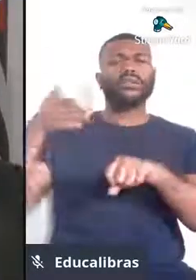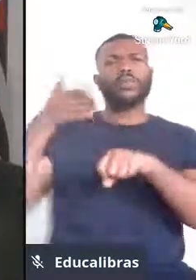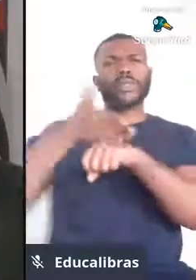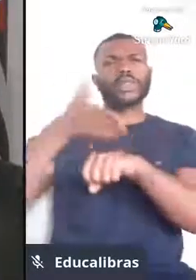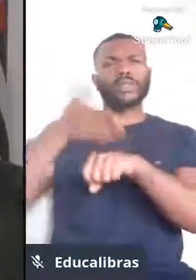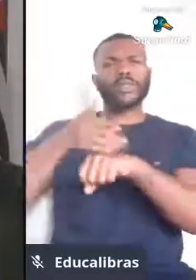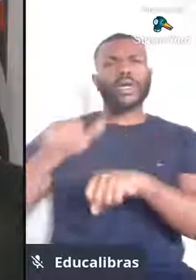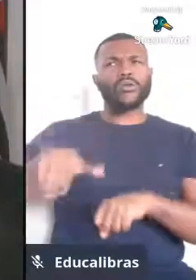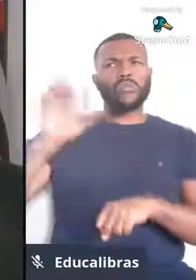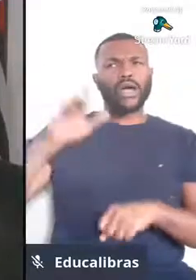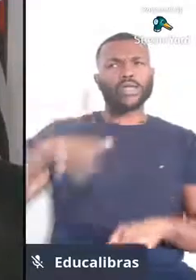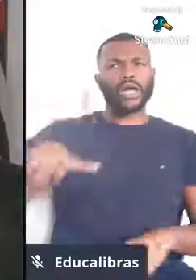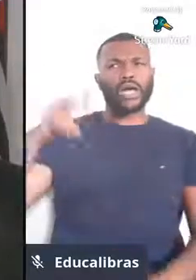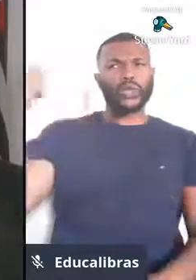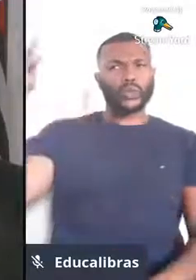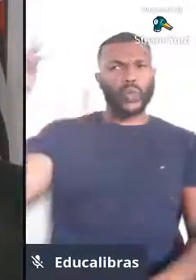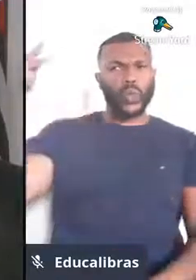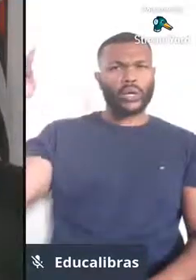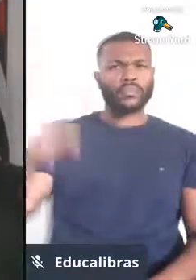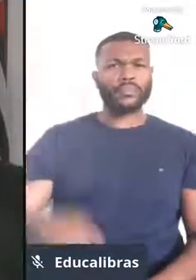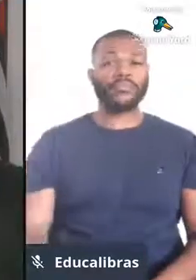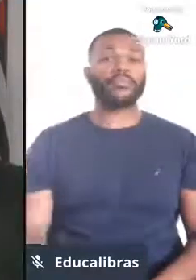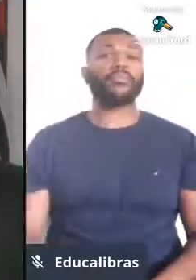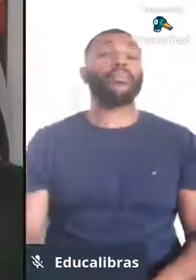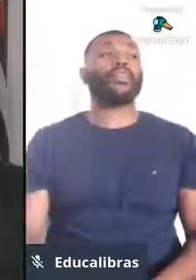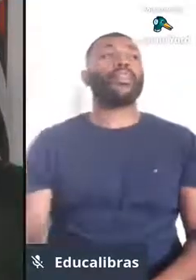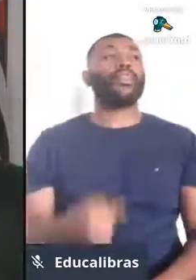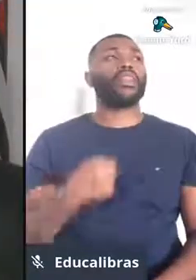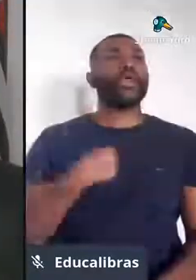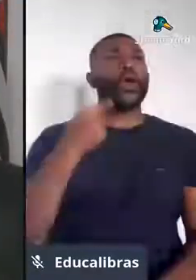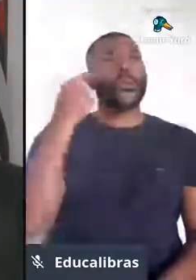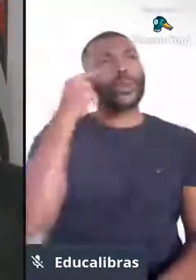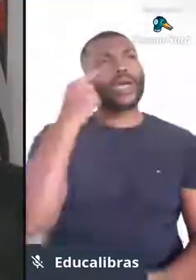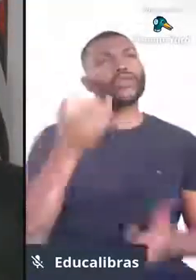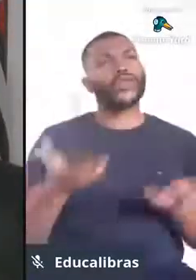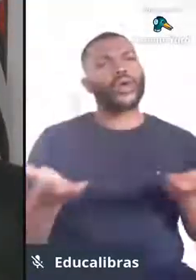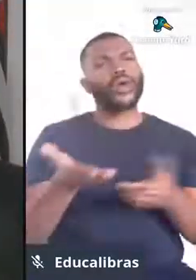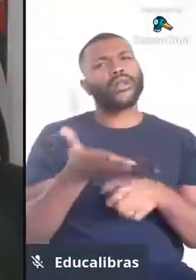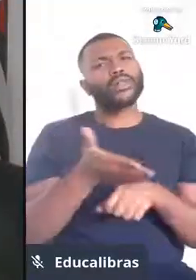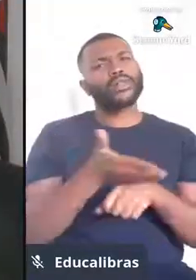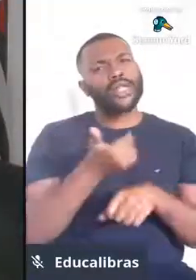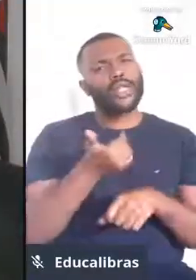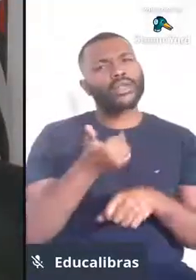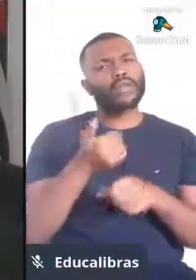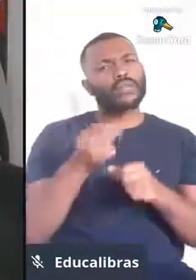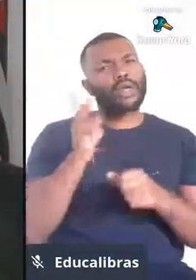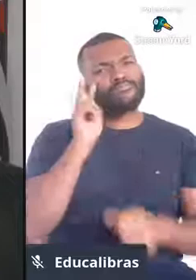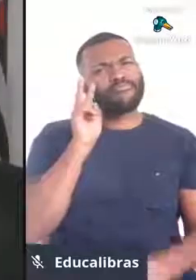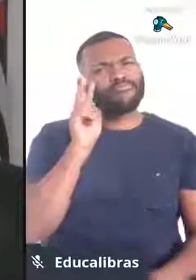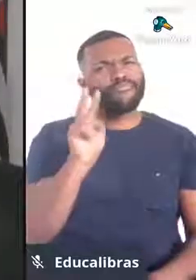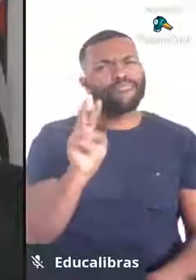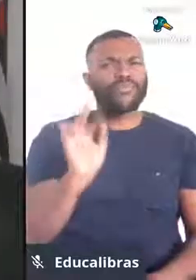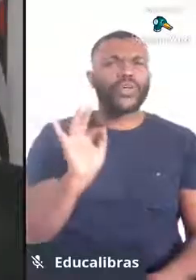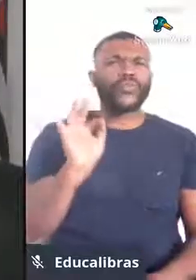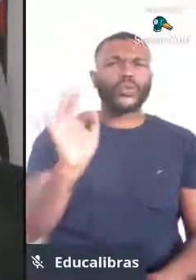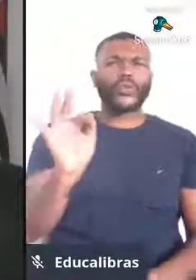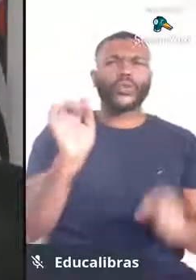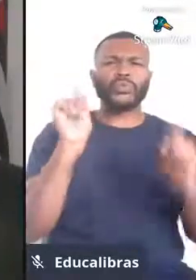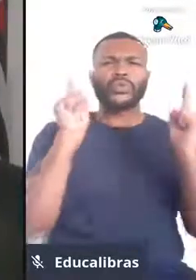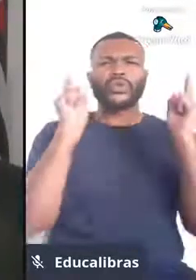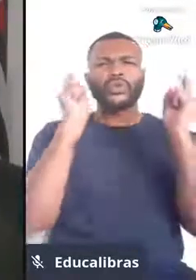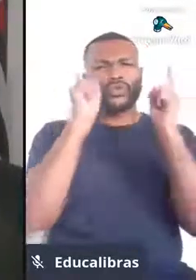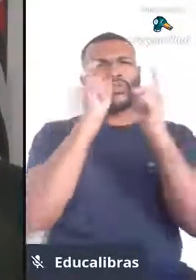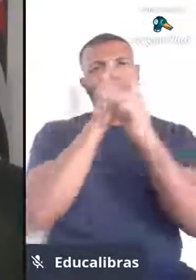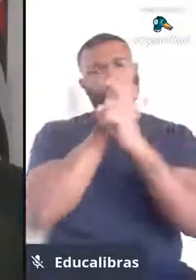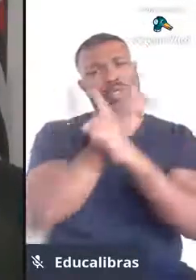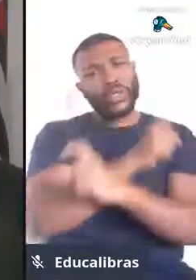sua área? Eu acho que é muito cedo para a gente fazer previsões, né? Fica difícil a gente...